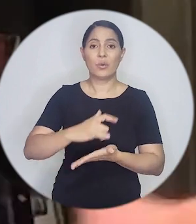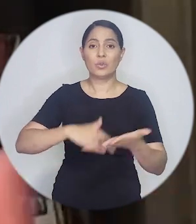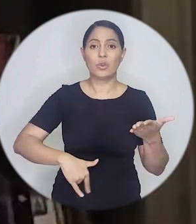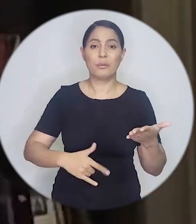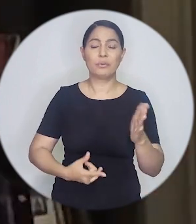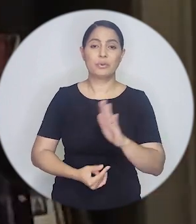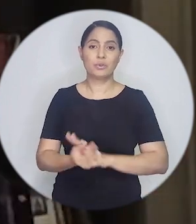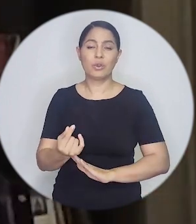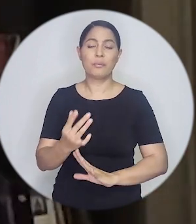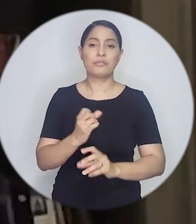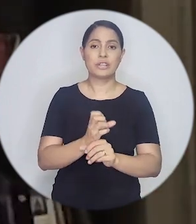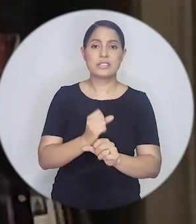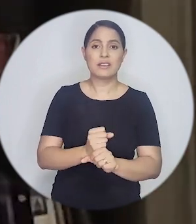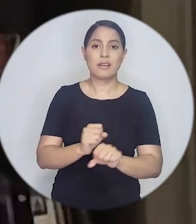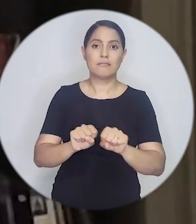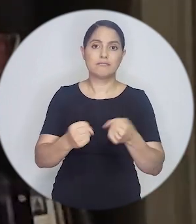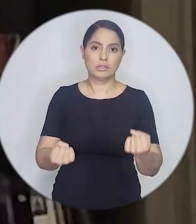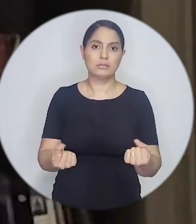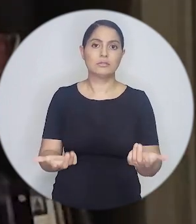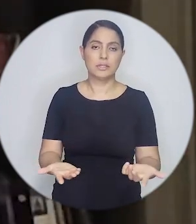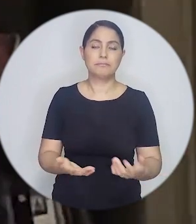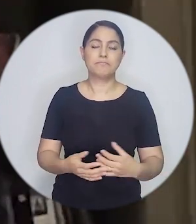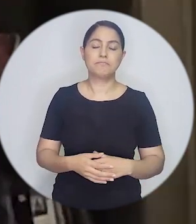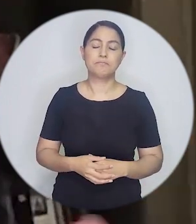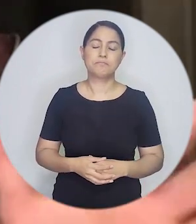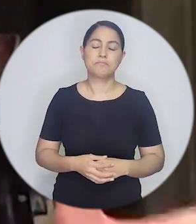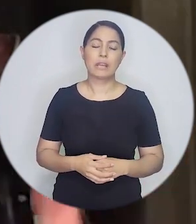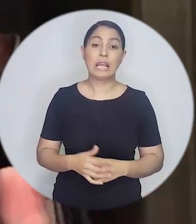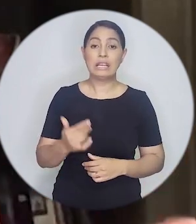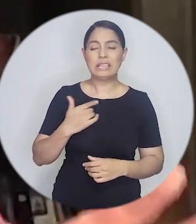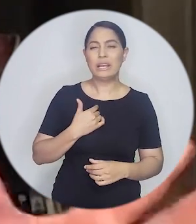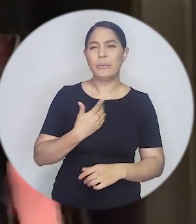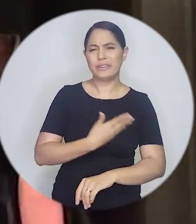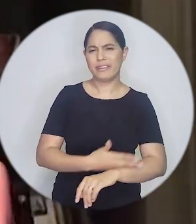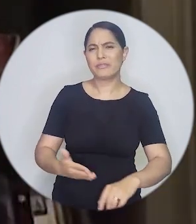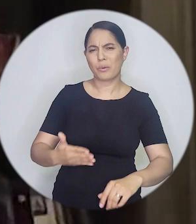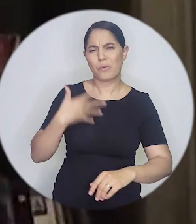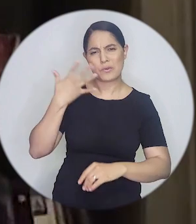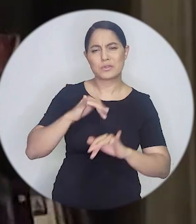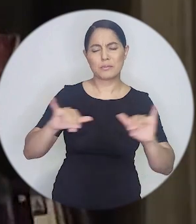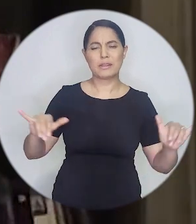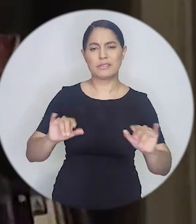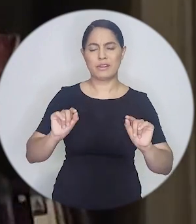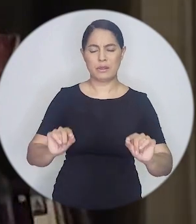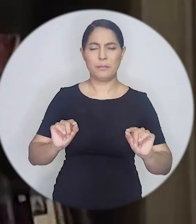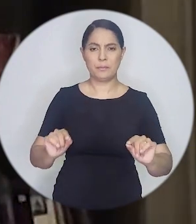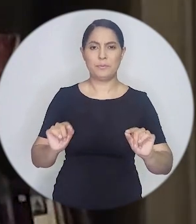a equação econômico-financeira do contrato. Eu costumo dizer que